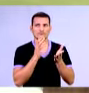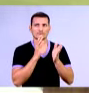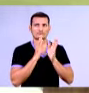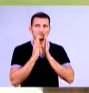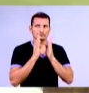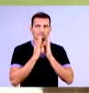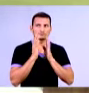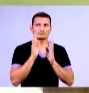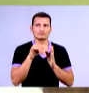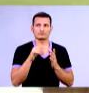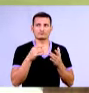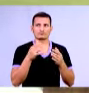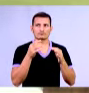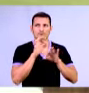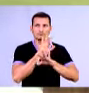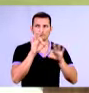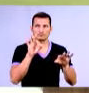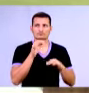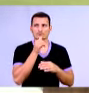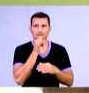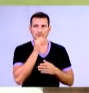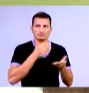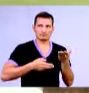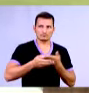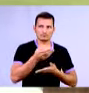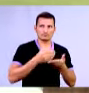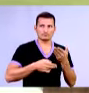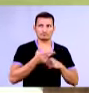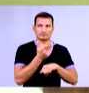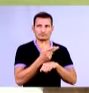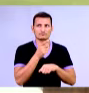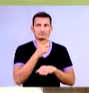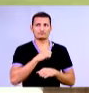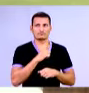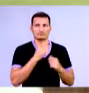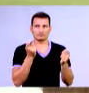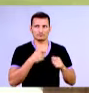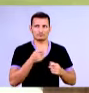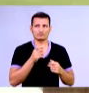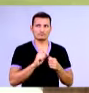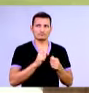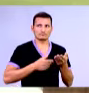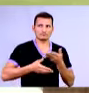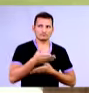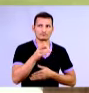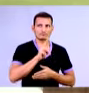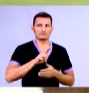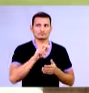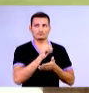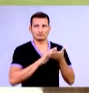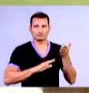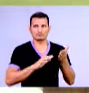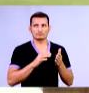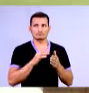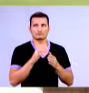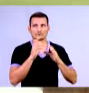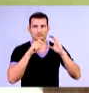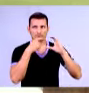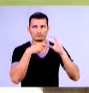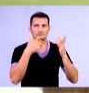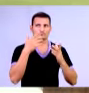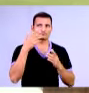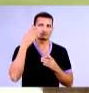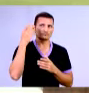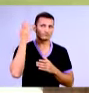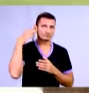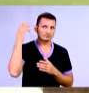de interação de diversas mídias. Você tem a possibilidade de fazer interação utilizando texto, utilizando vídeo, utilizando áudio.